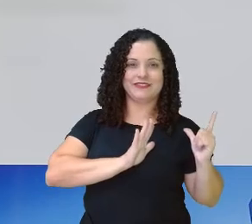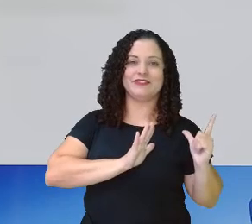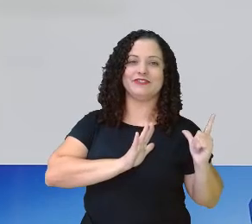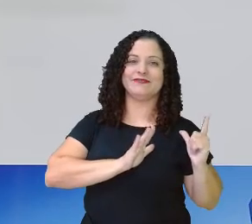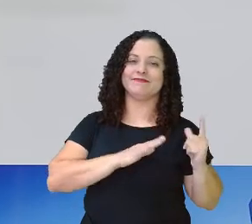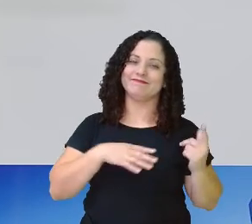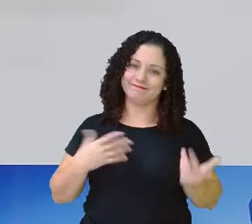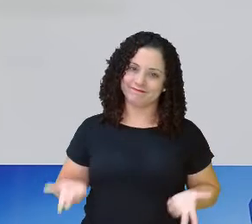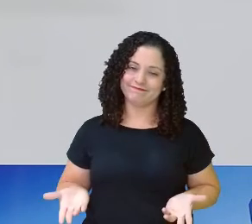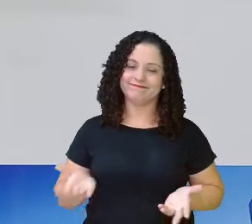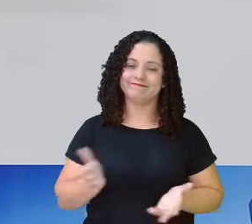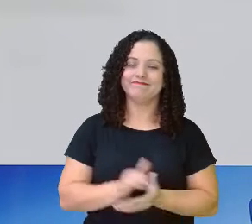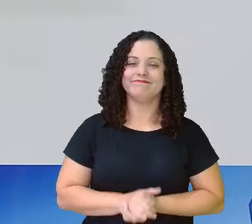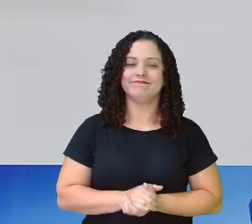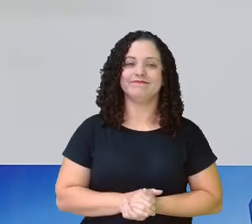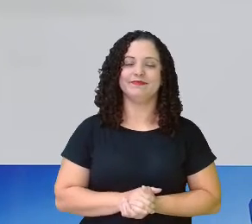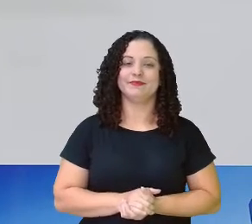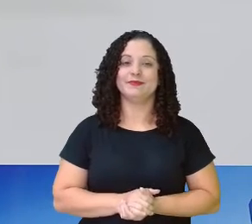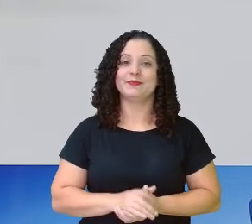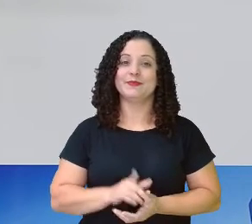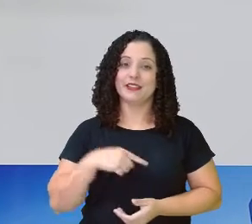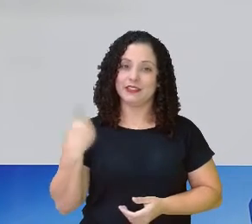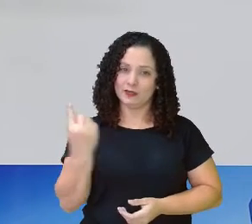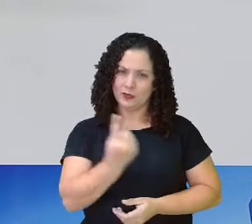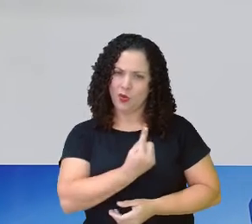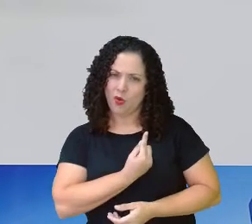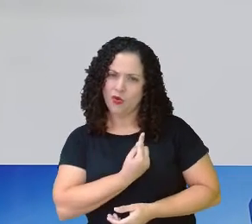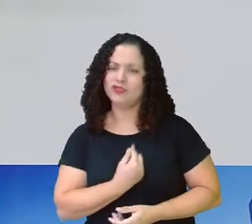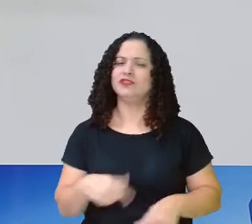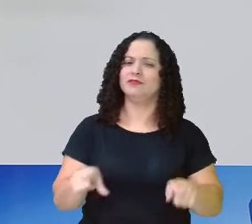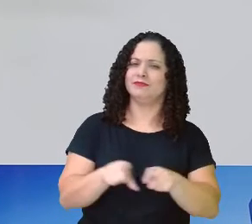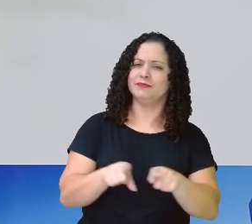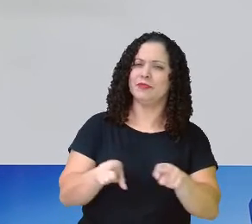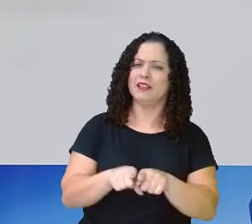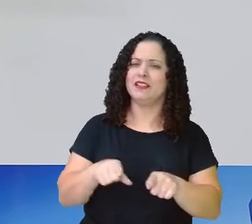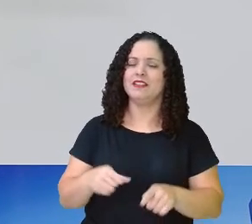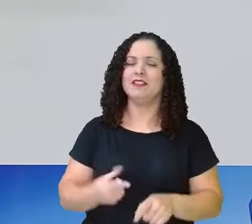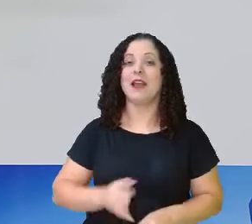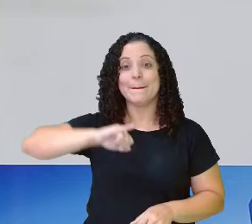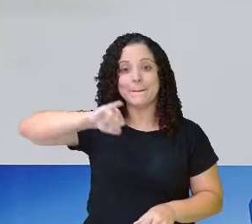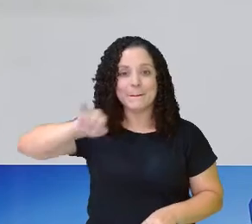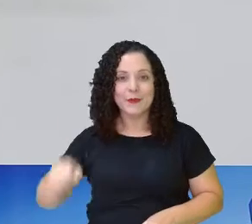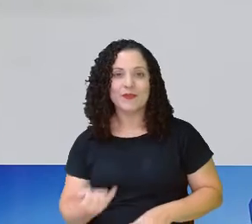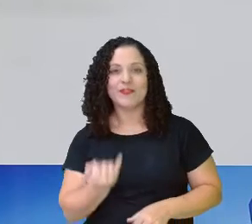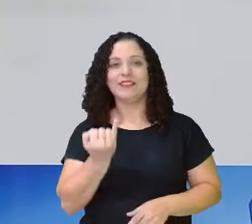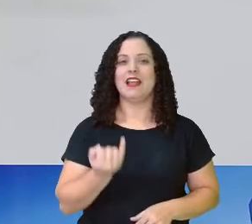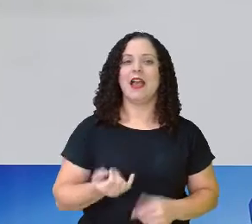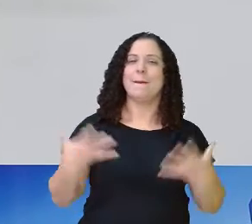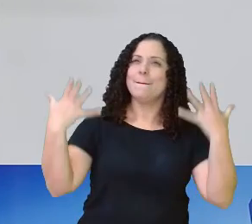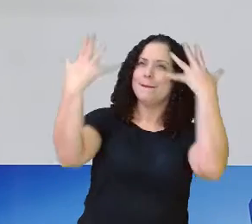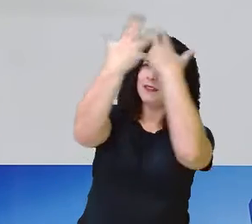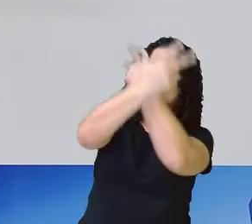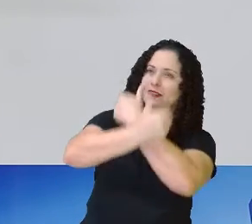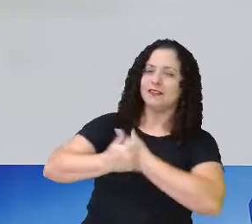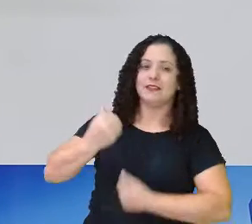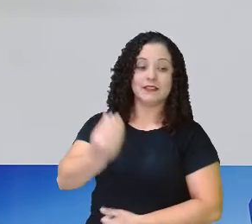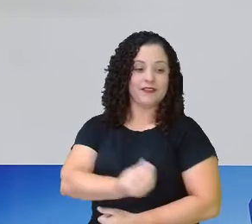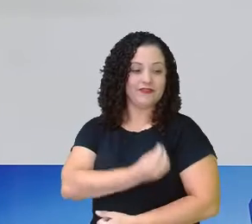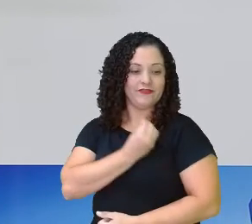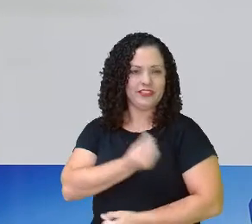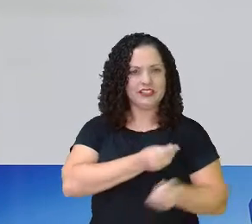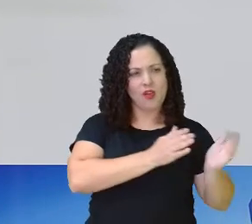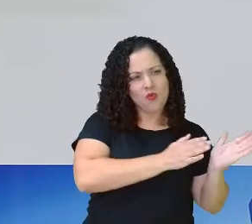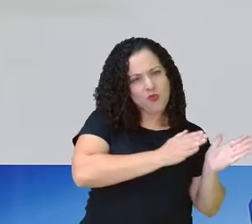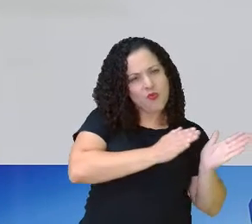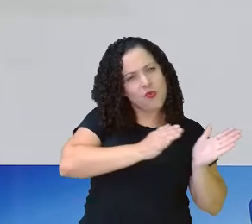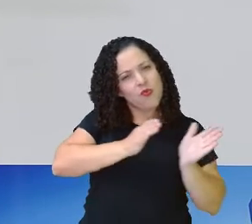caso é no domingo. Então, que a gente possa cada vez mais aproveitar a beleza que há no dia a dia e a